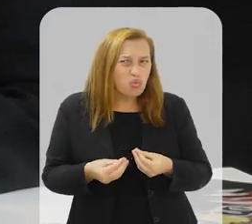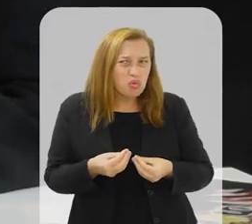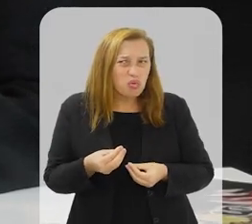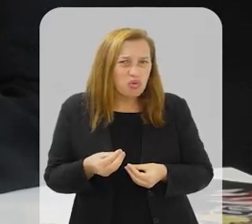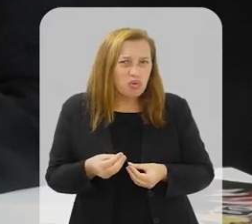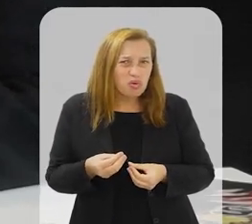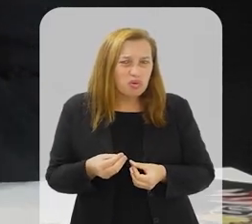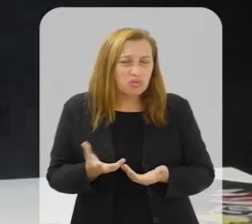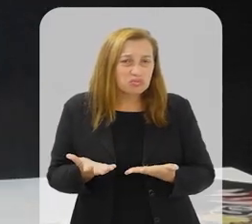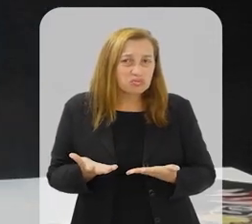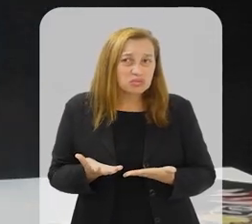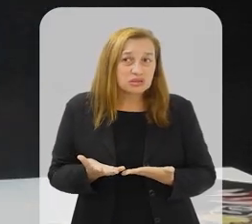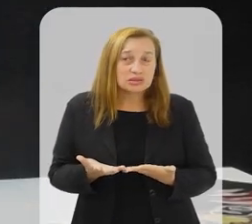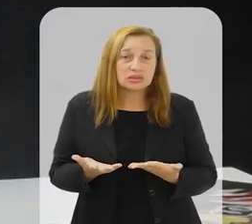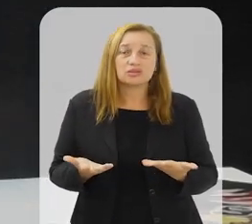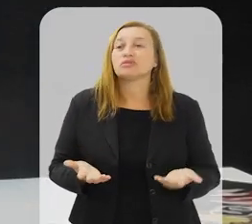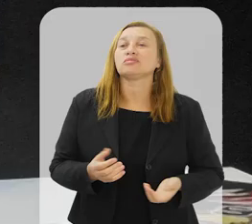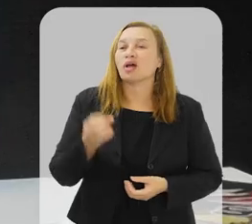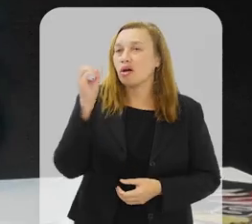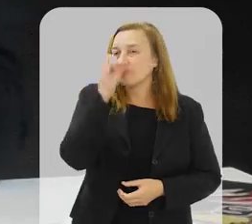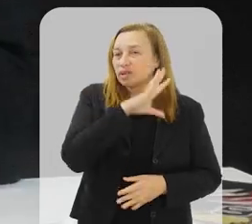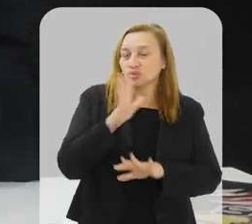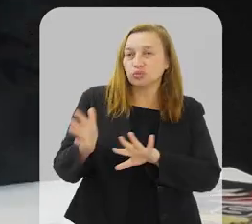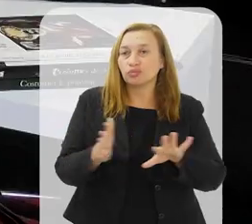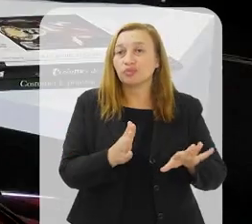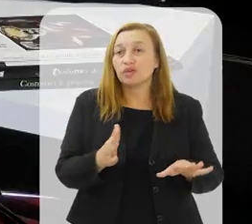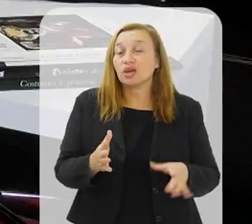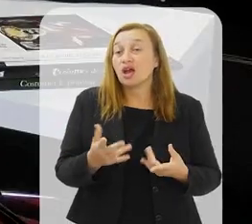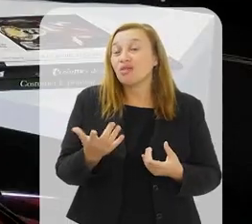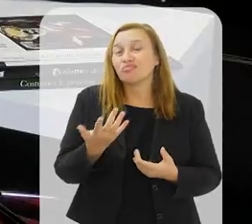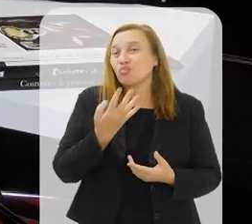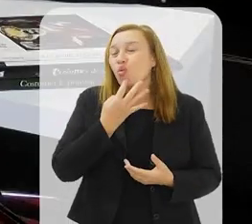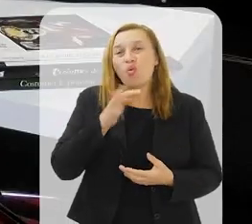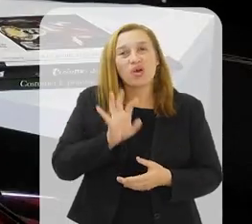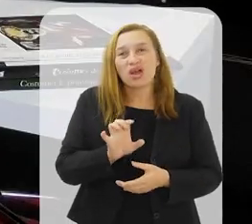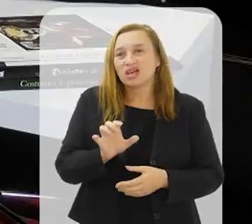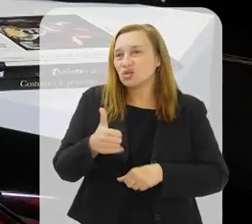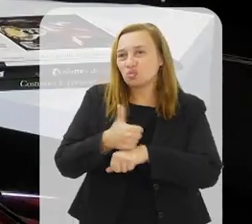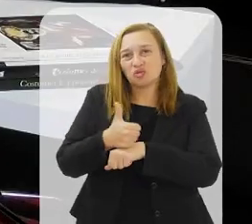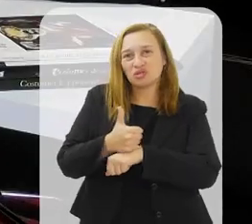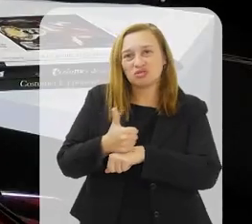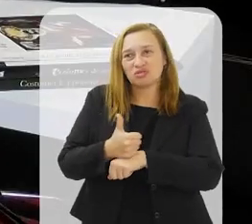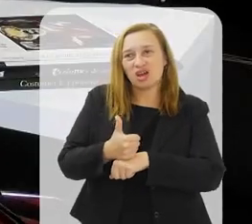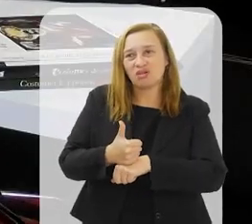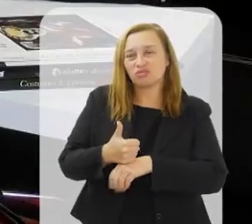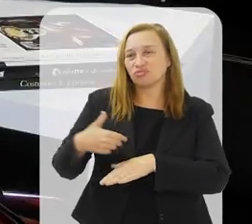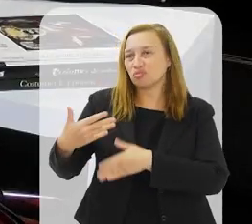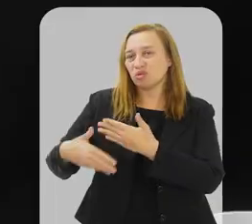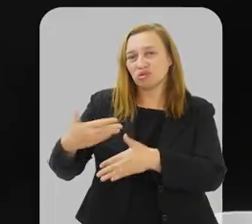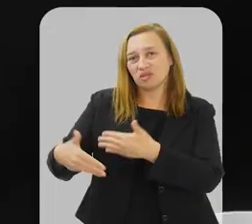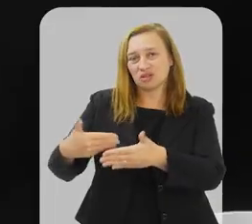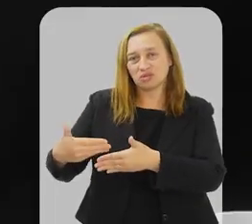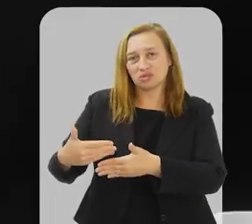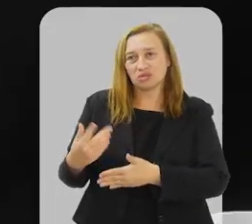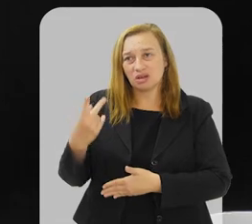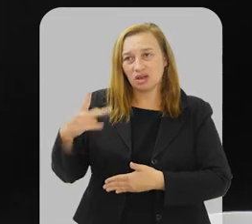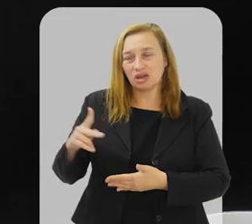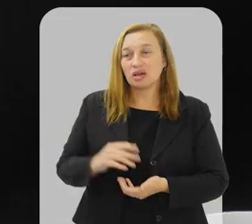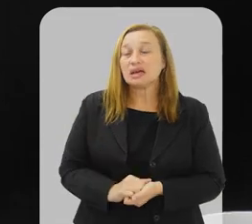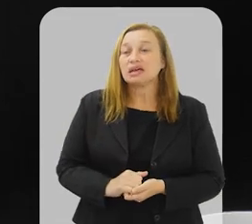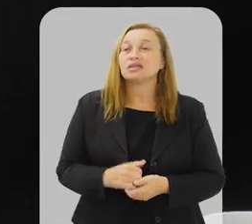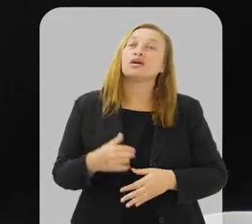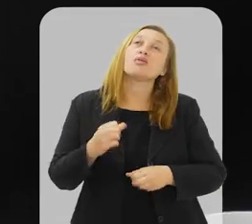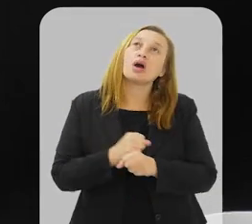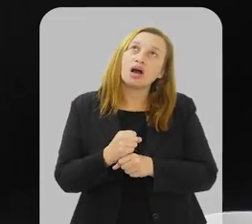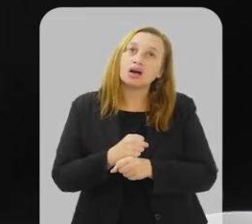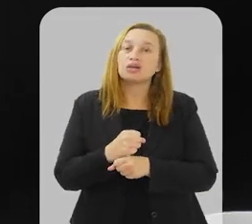isso Exatamente exatamente ABS Exatamente é por causa de desconhecer O processo todo né É É um processo muito grande e a gente